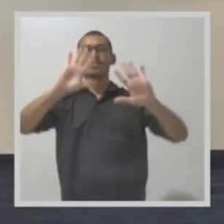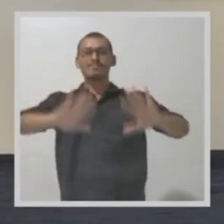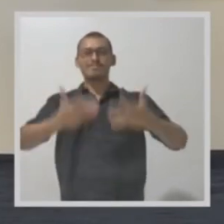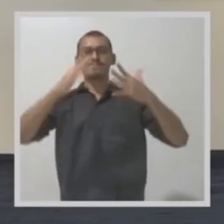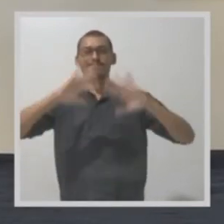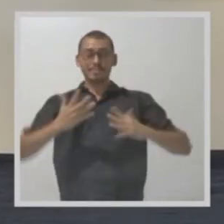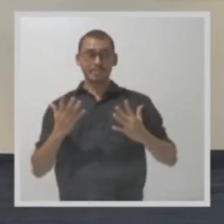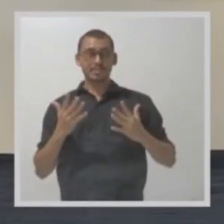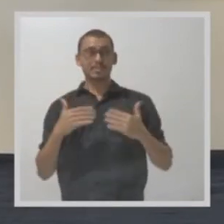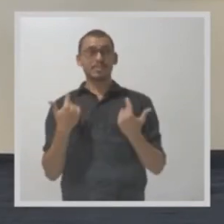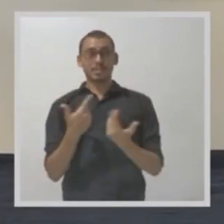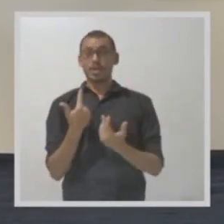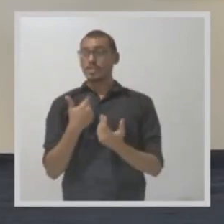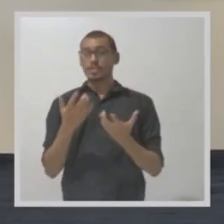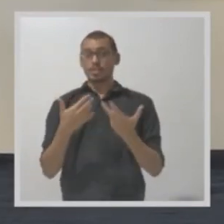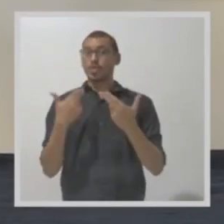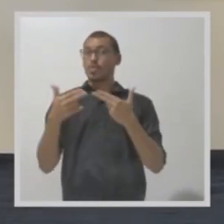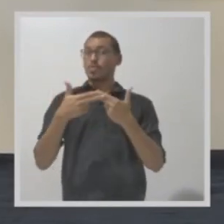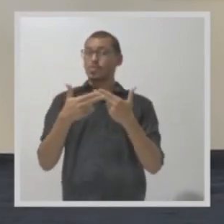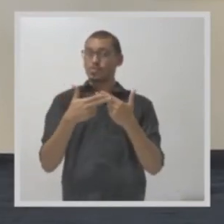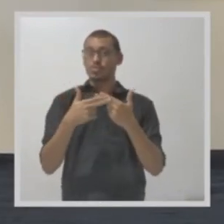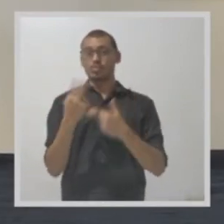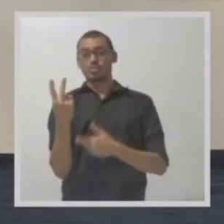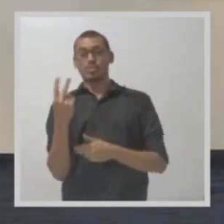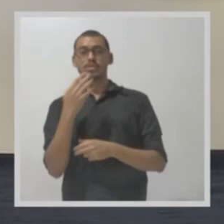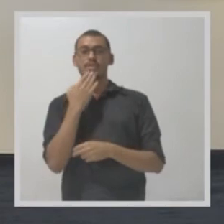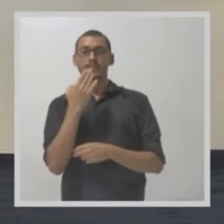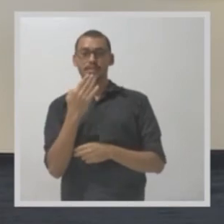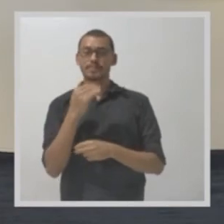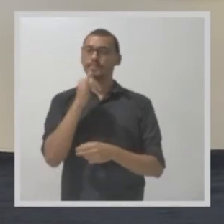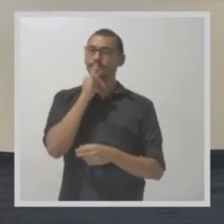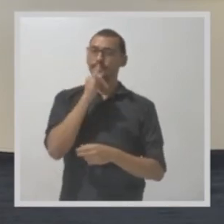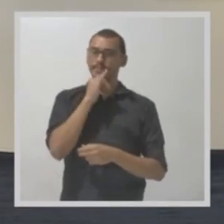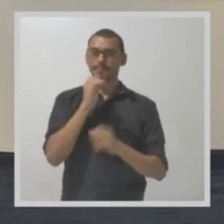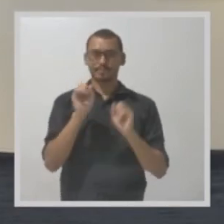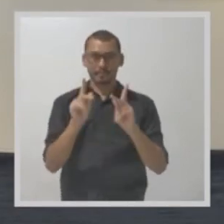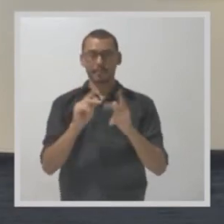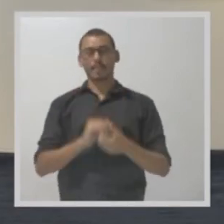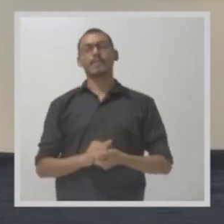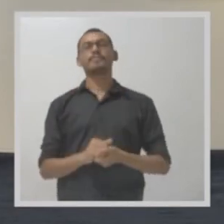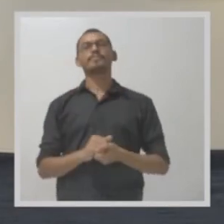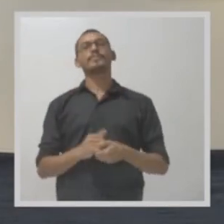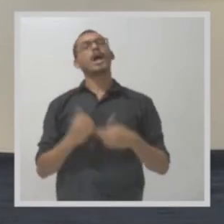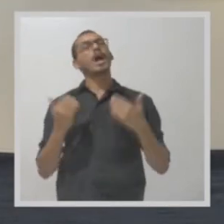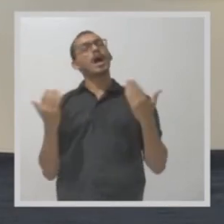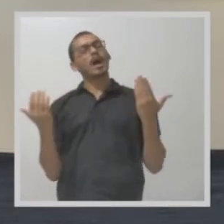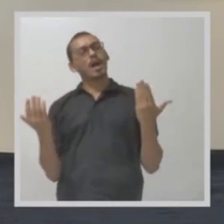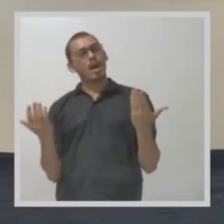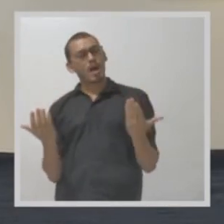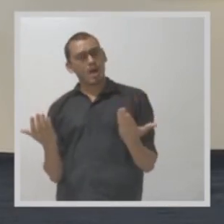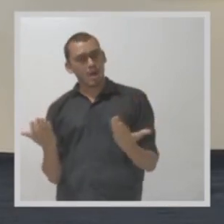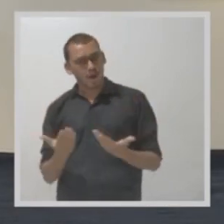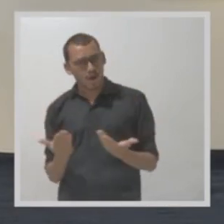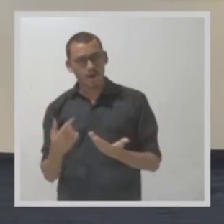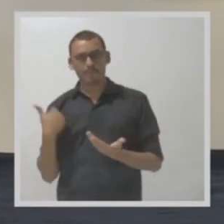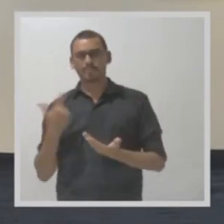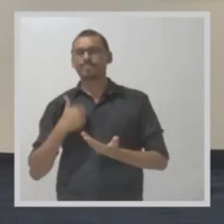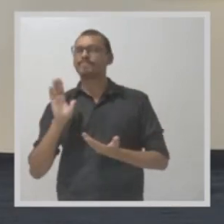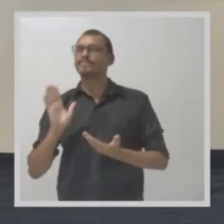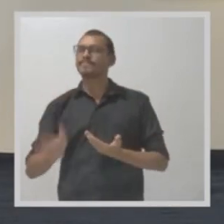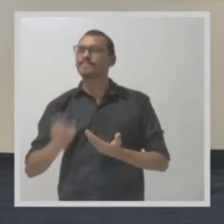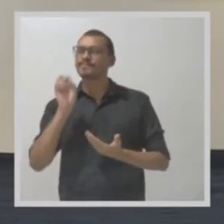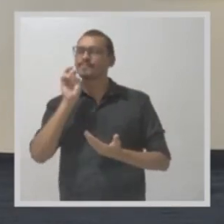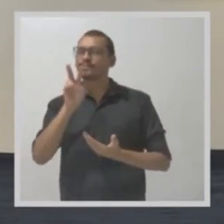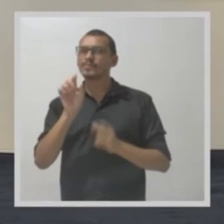sociais, nós usamos esses dois exemplos. Agora, depois de nós termos visto o que são